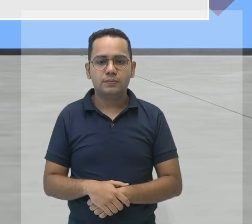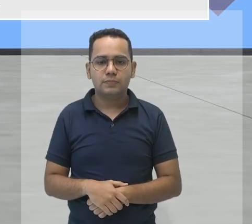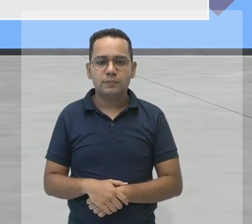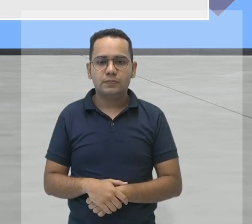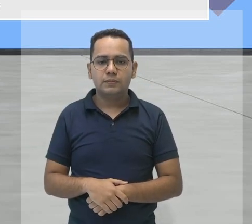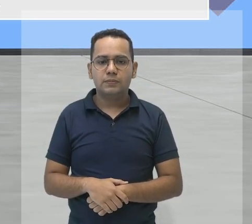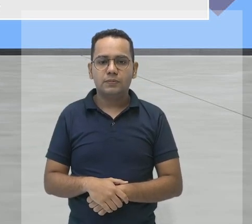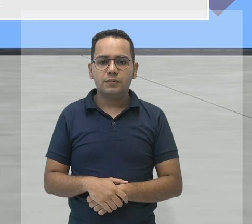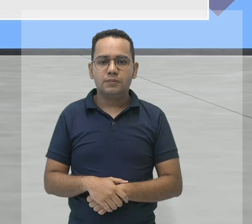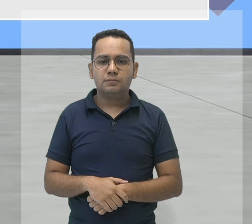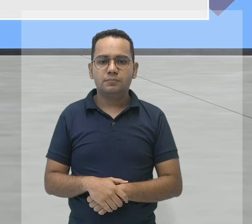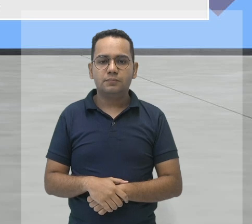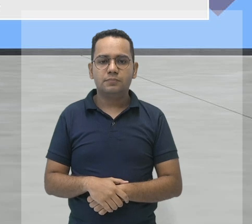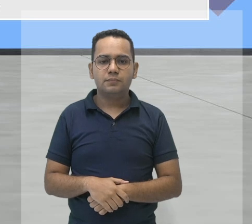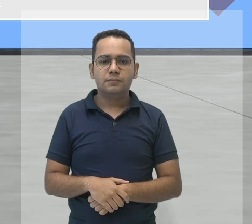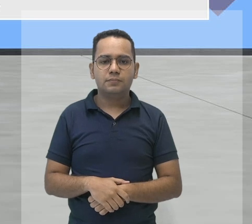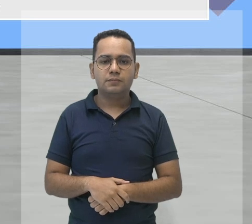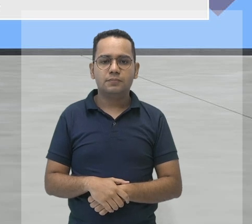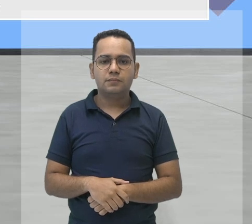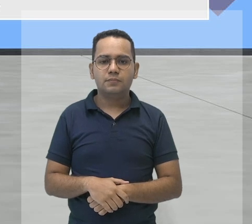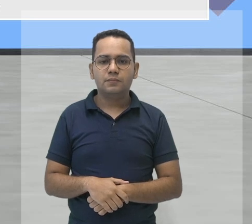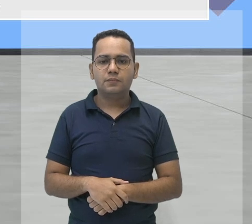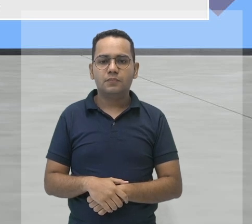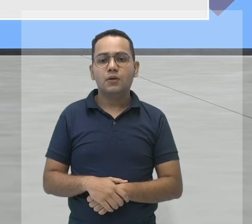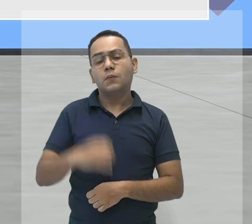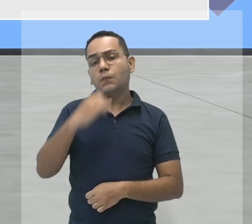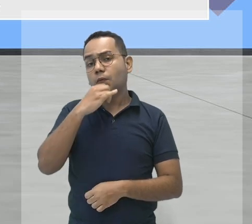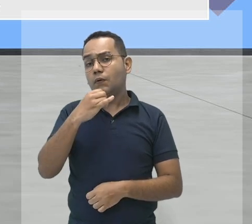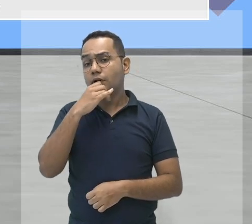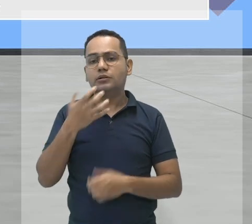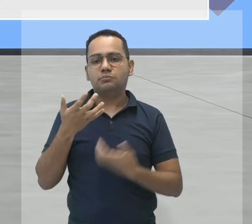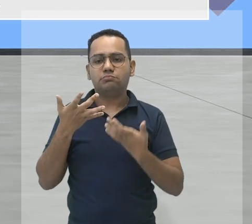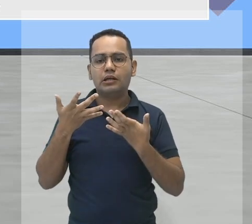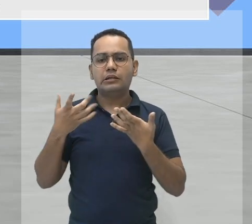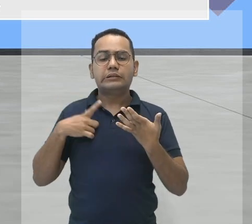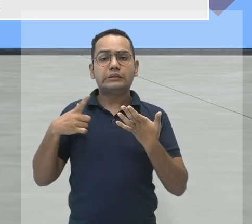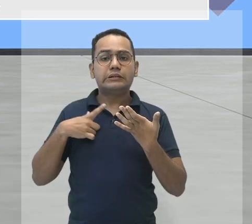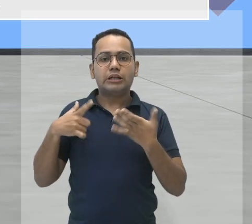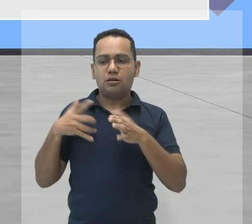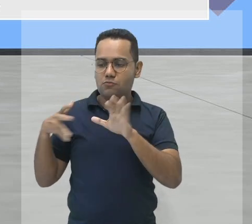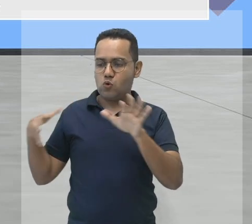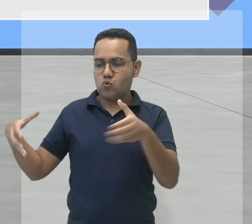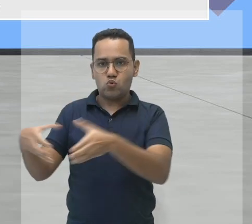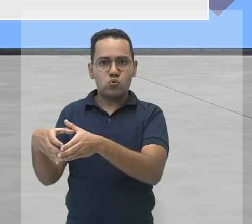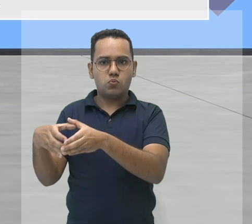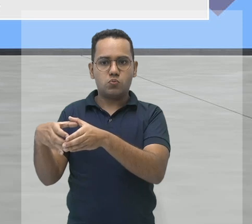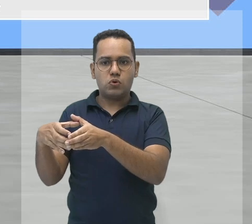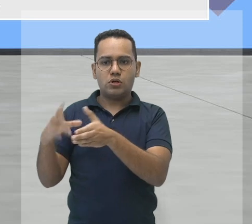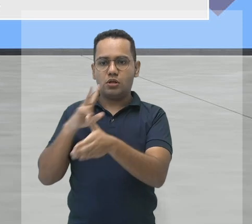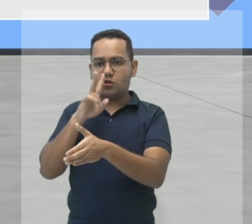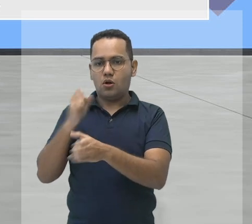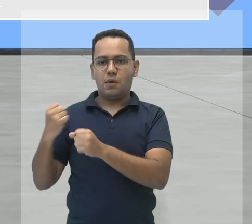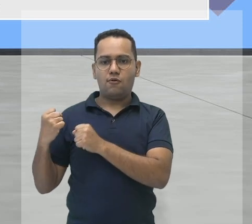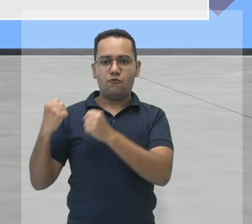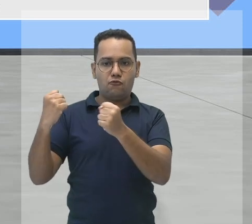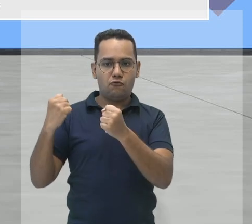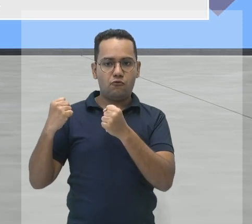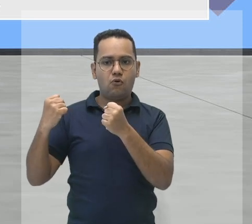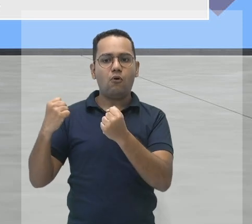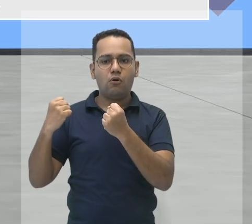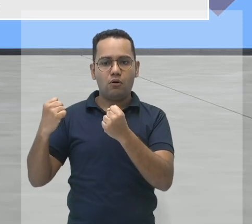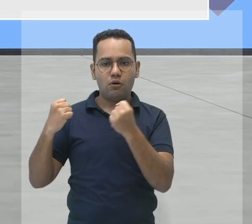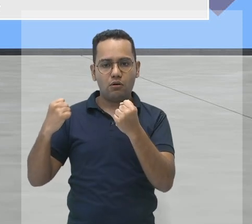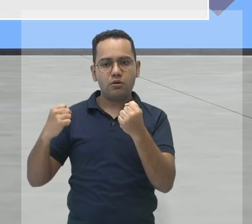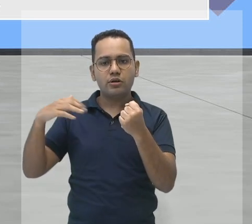desse multinacionalismo, por assim dizer, e o mundo se fecha mais em grupos, né? No regionalismo ali, nas